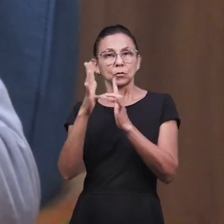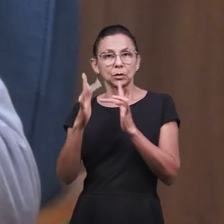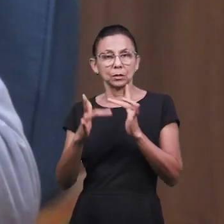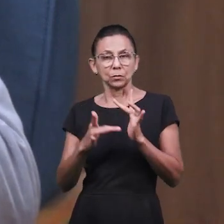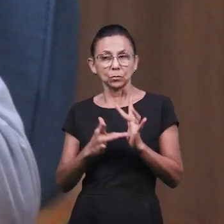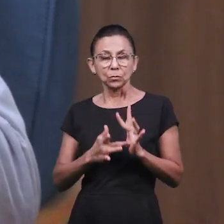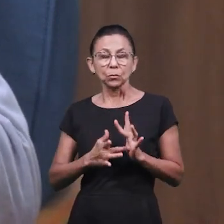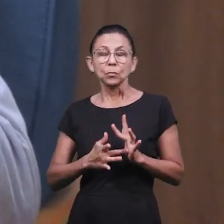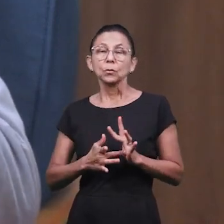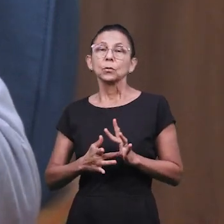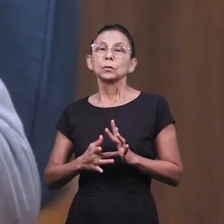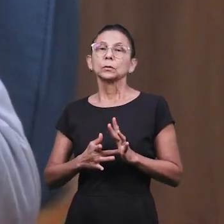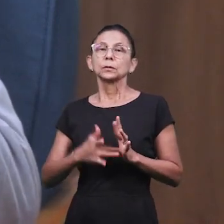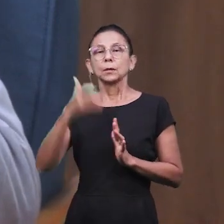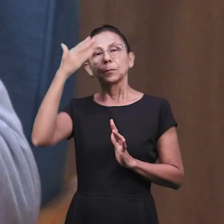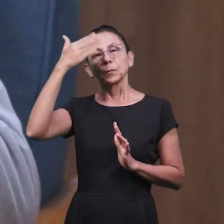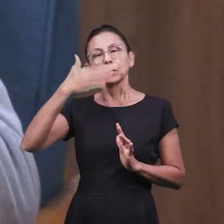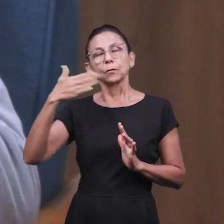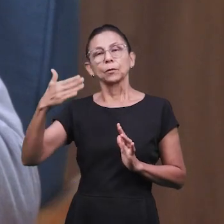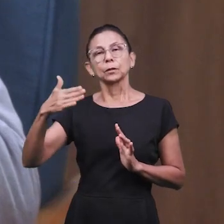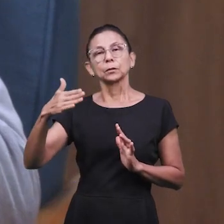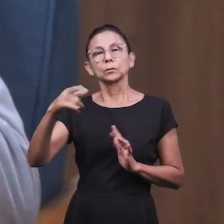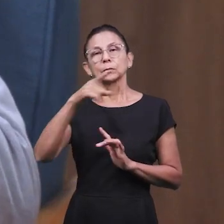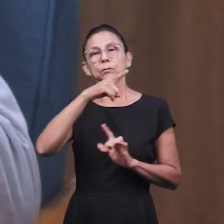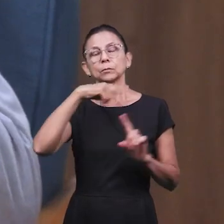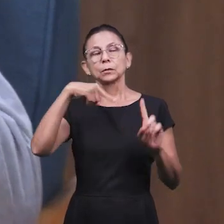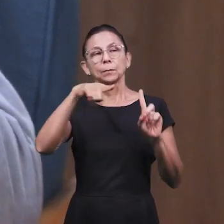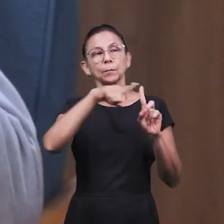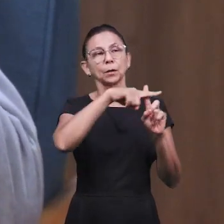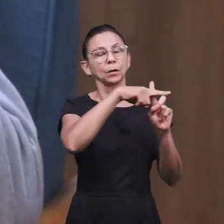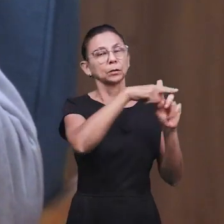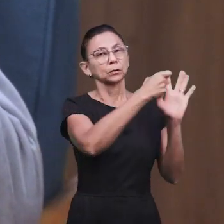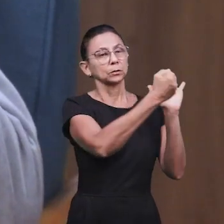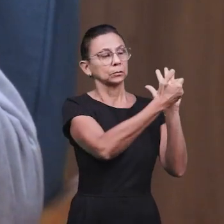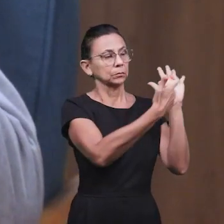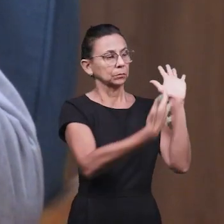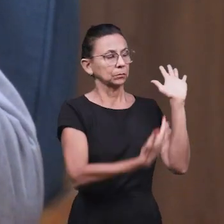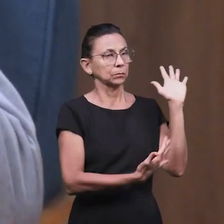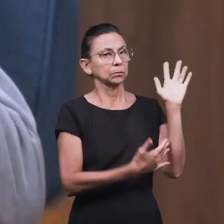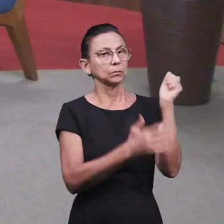Espírito, no derramar do seu sangue, expressado na